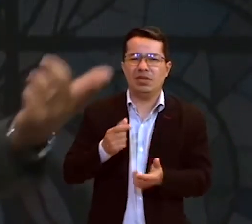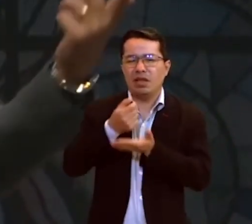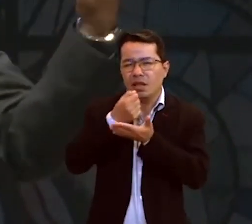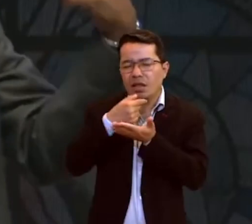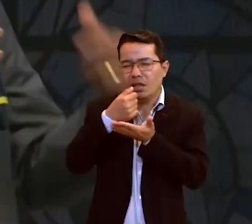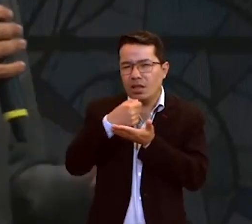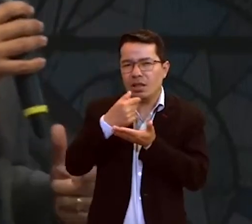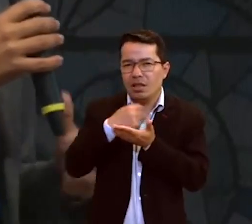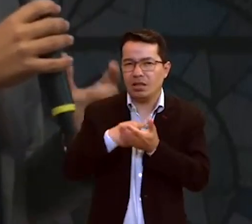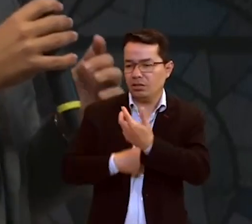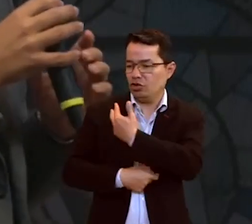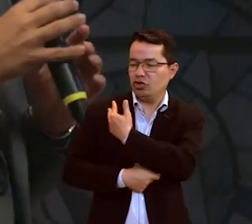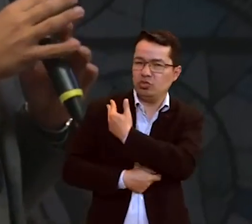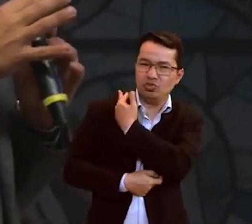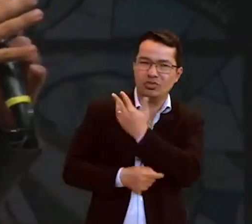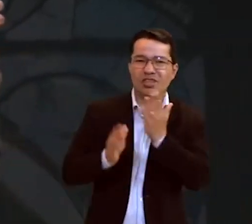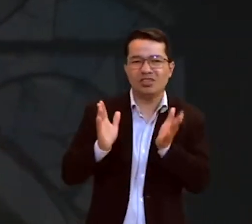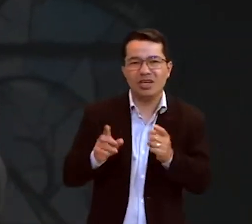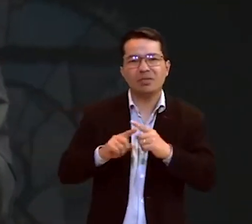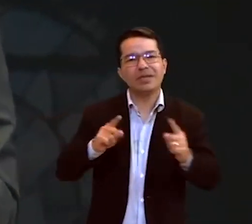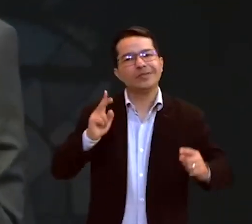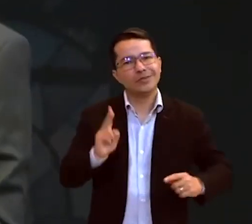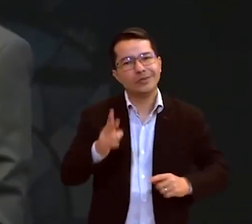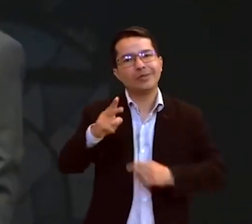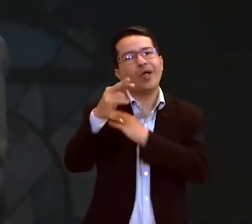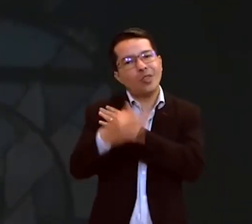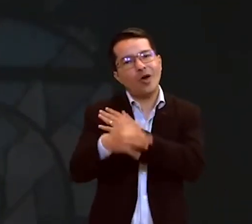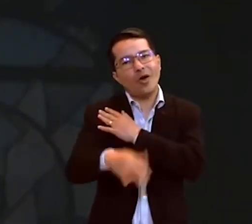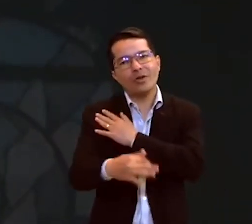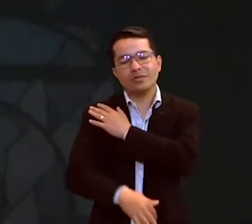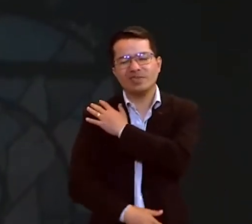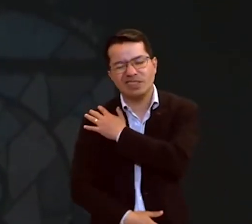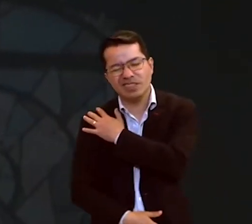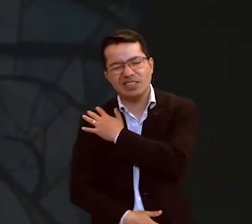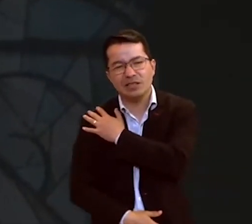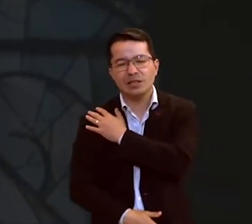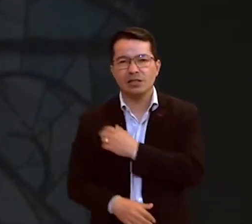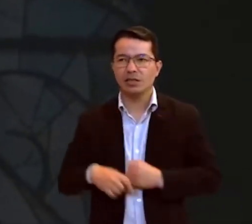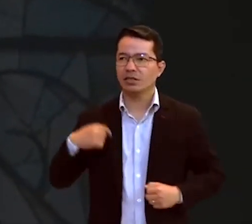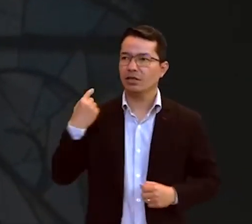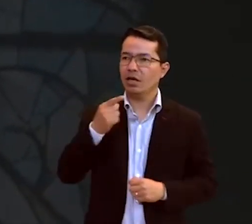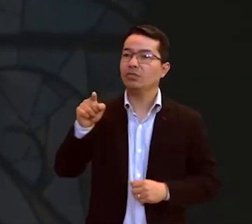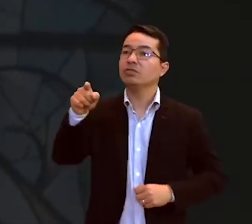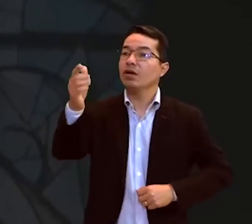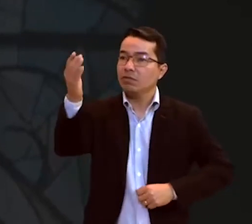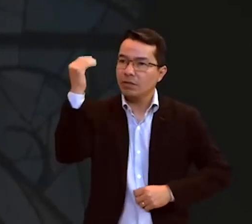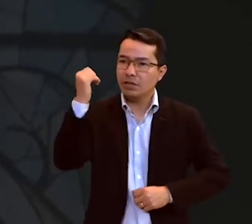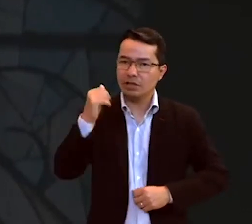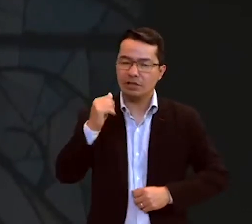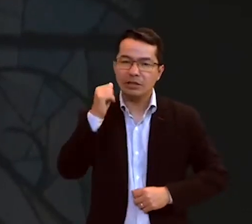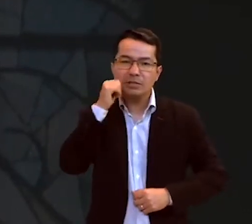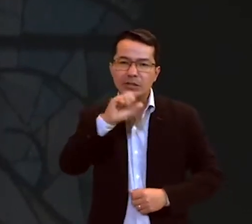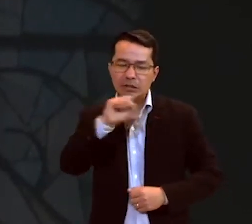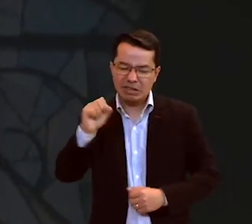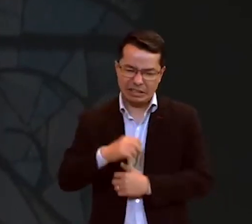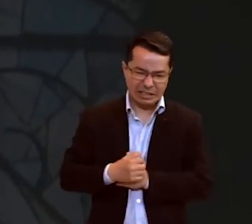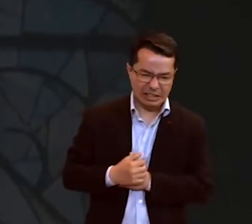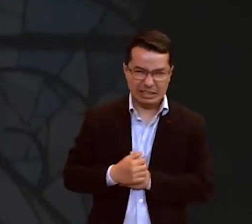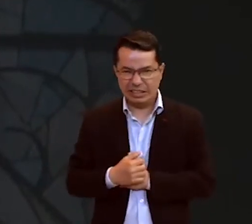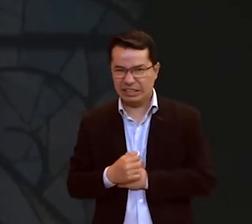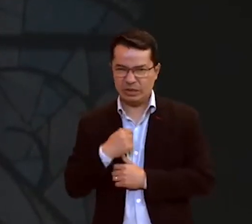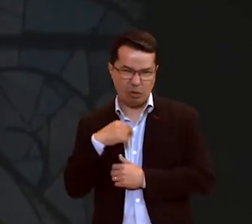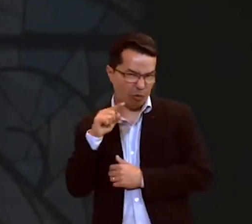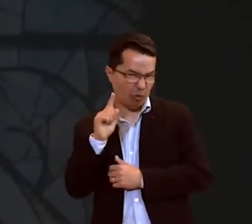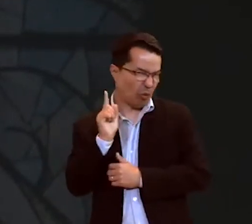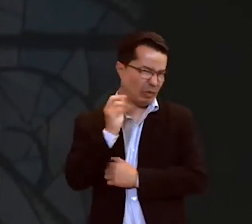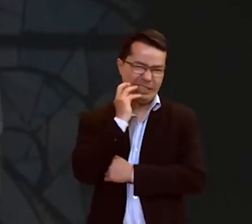correndo o risco de fazer uma nova cirurgia. E a gente estava falando, e a gente falou: olha, vem aqui para a gente orar por cura e tal. E ela falou: será que eu vou, será que eu não vou?